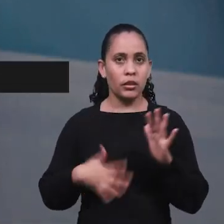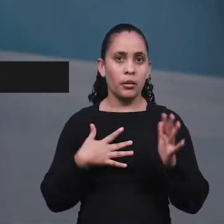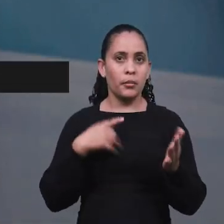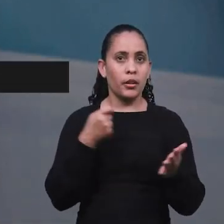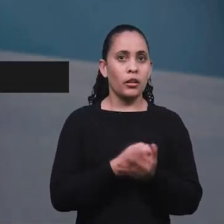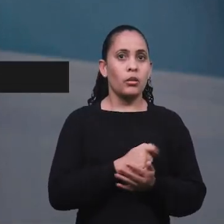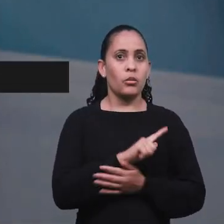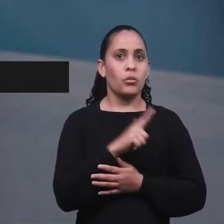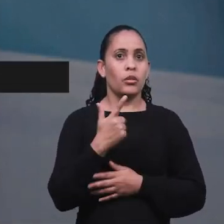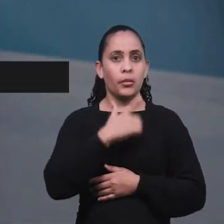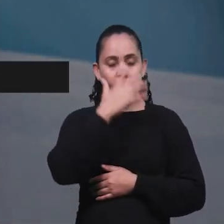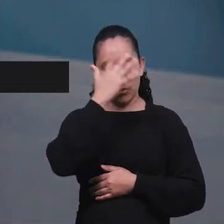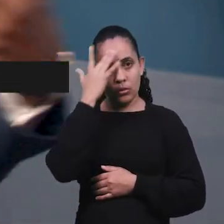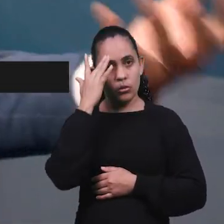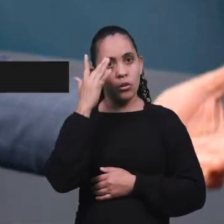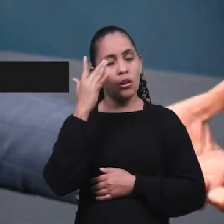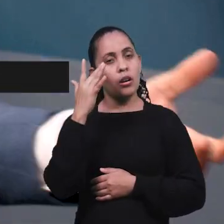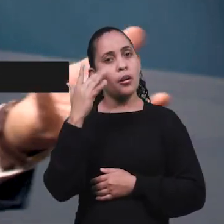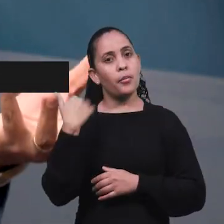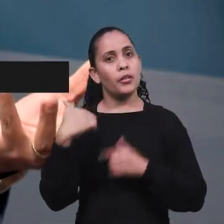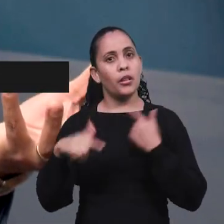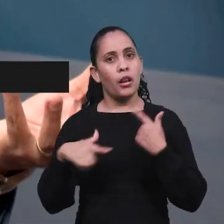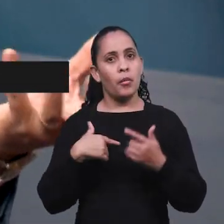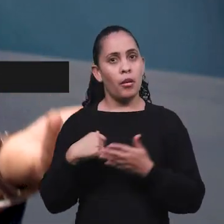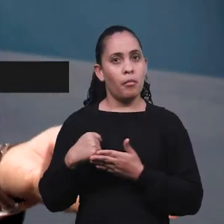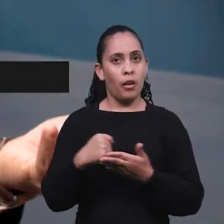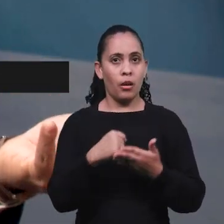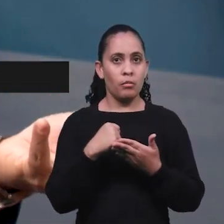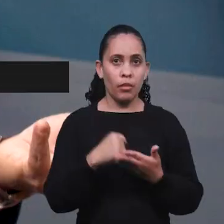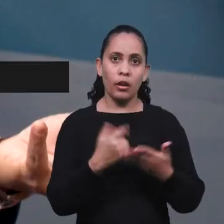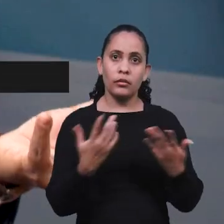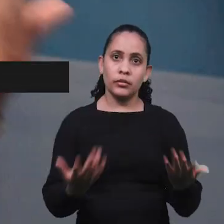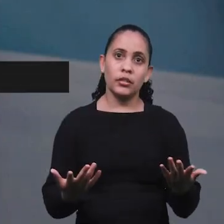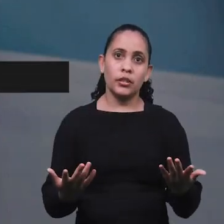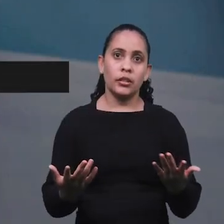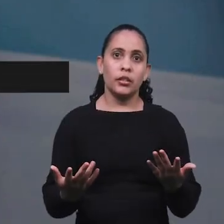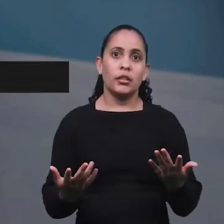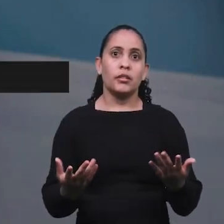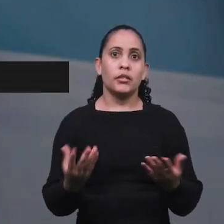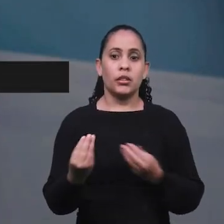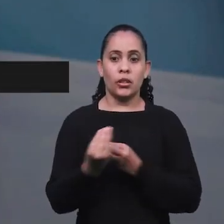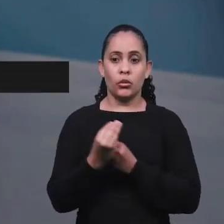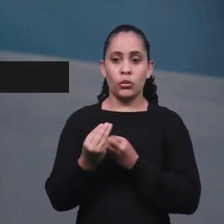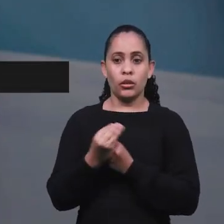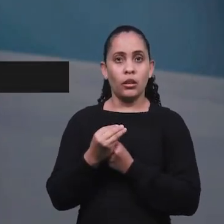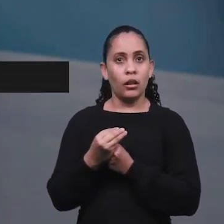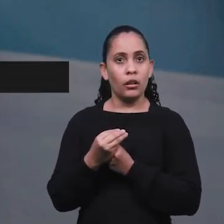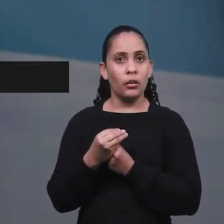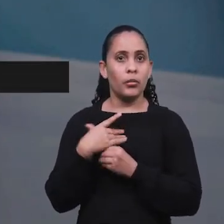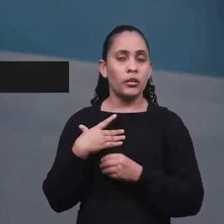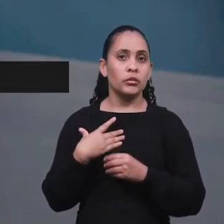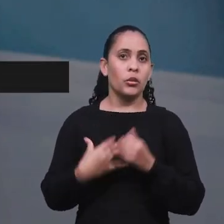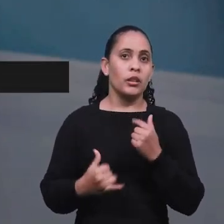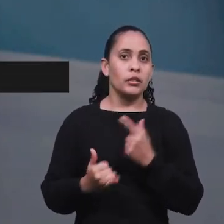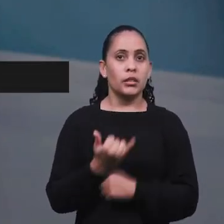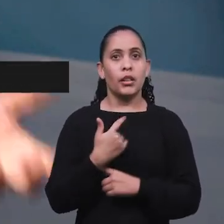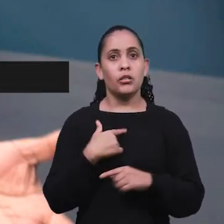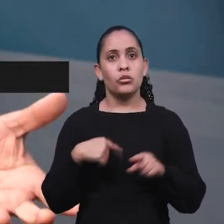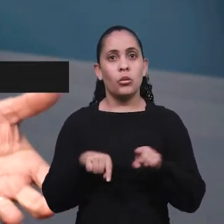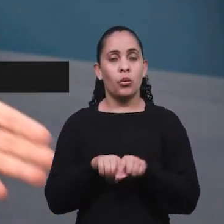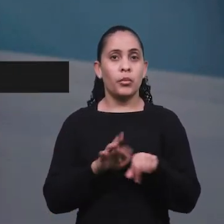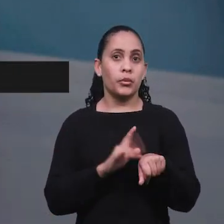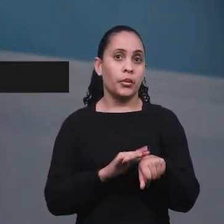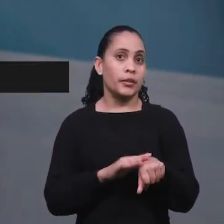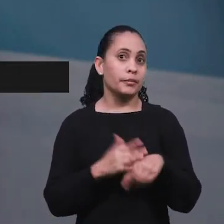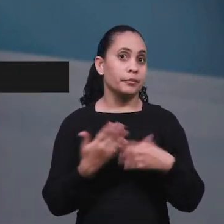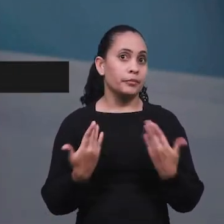vezes tem que pagar um outro profissional para atender os seus pacientes, para não deixá-los na mão, e você tem que se cuidar no momento, seja num acidente ou numa